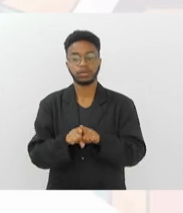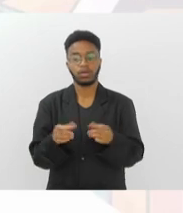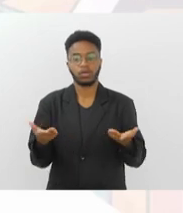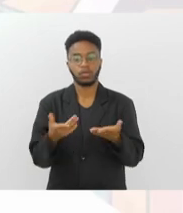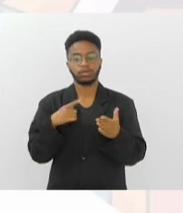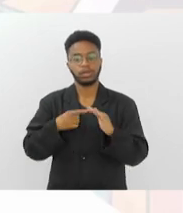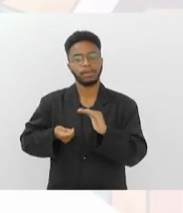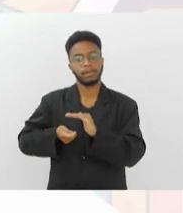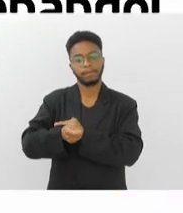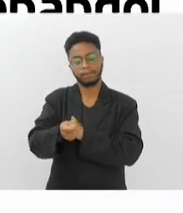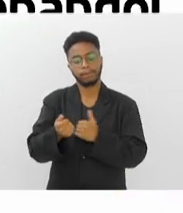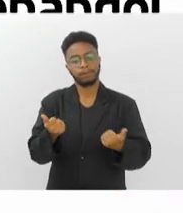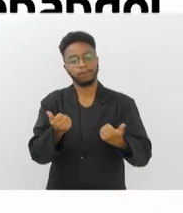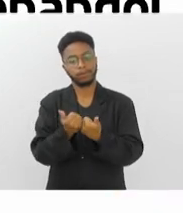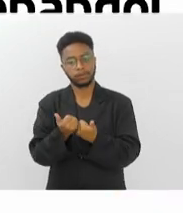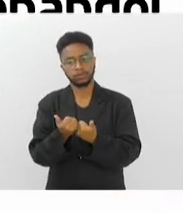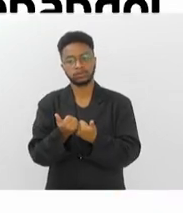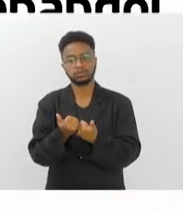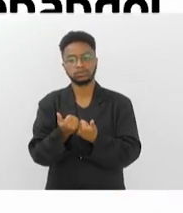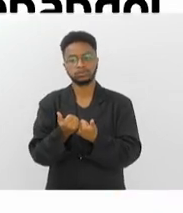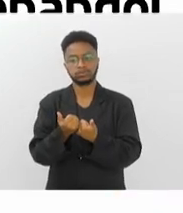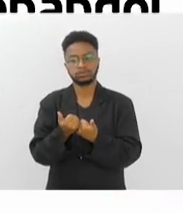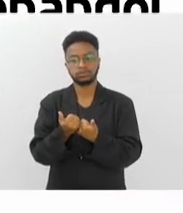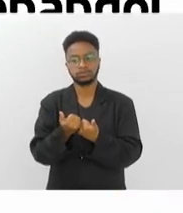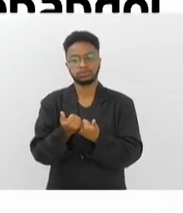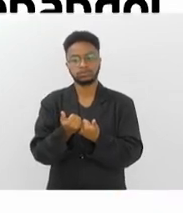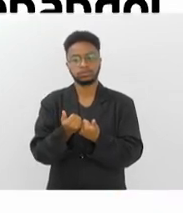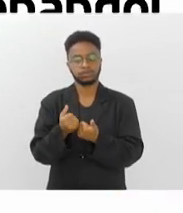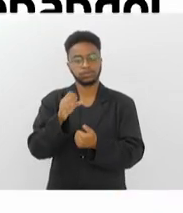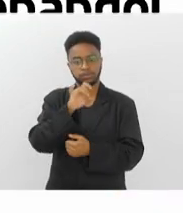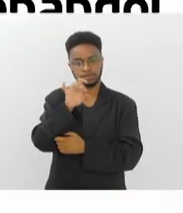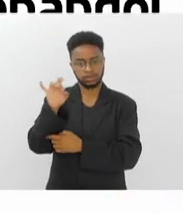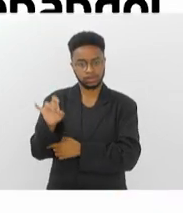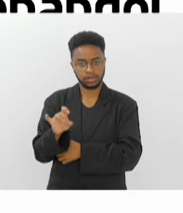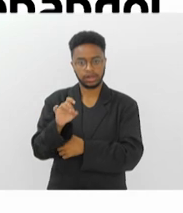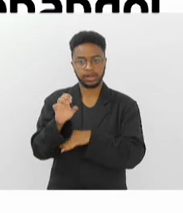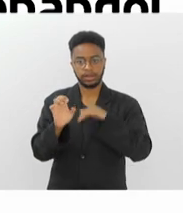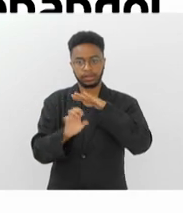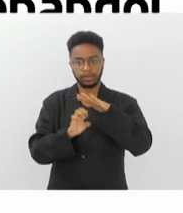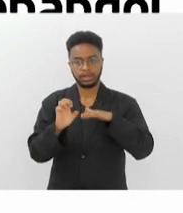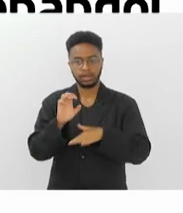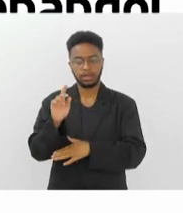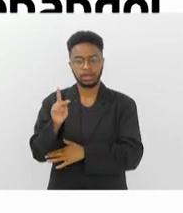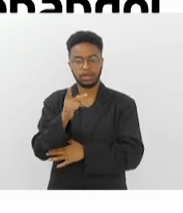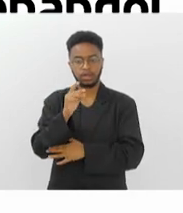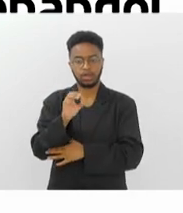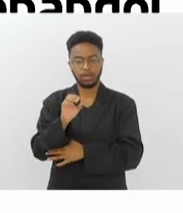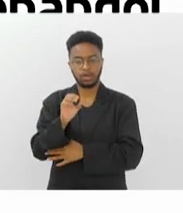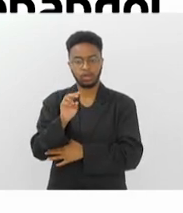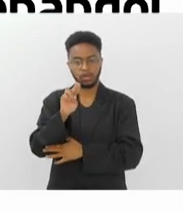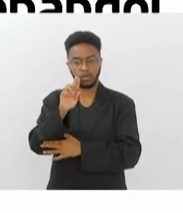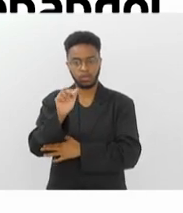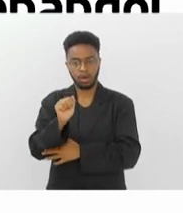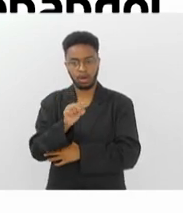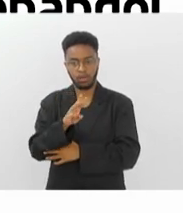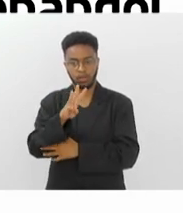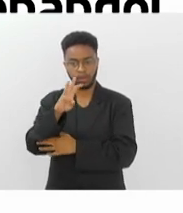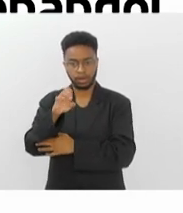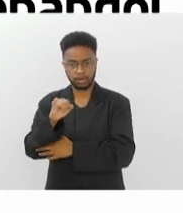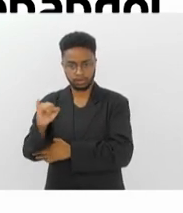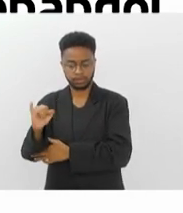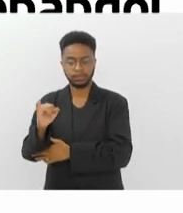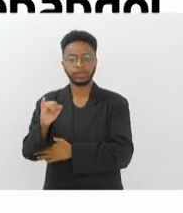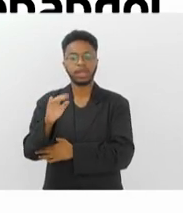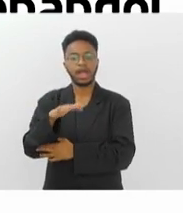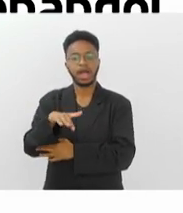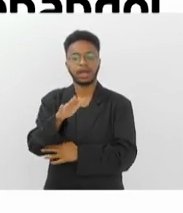patrocinadores desta 39ª edição, como patrocinador a Huawei, uma marca bastante conhecida internacionalmente no